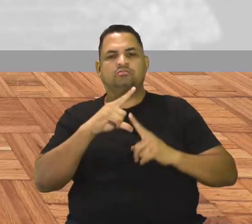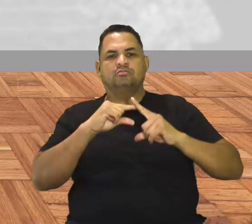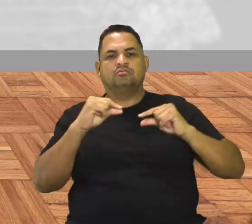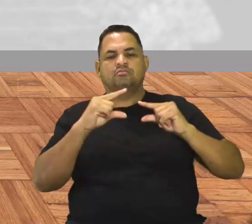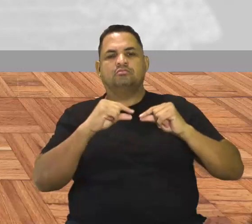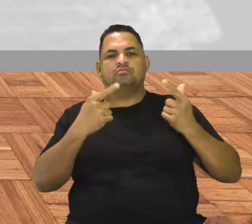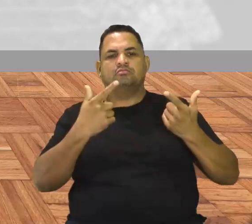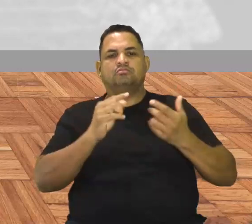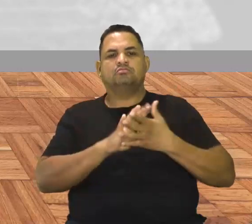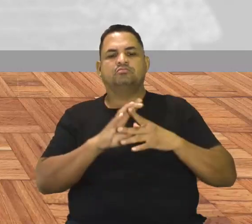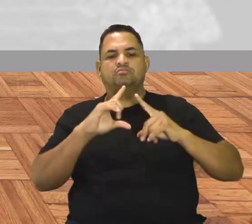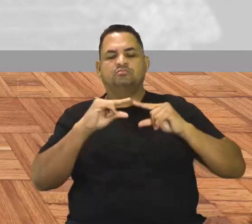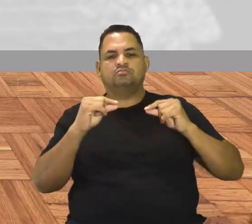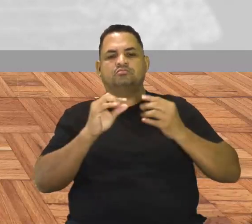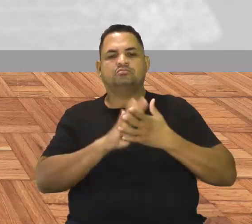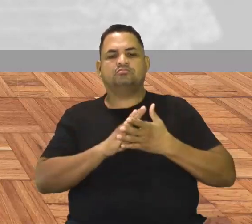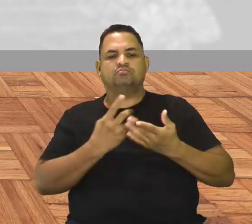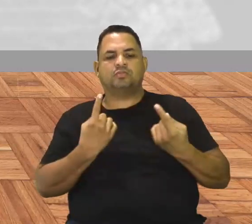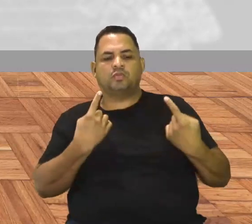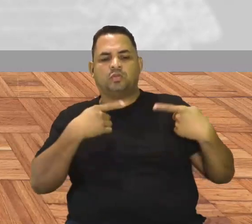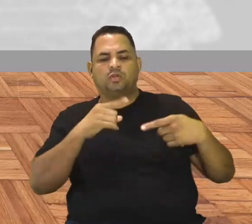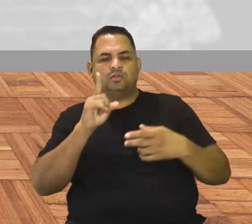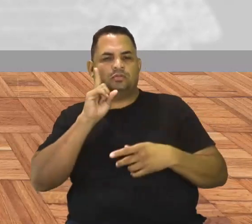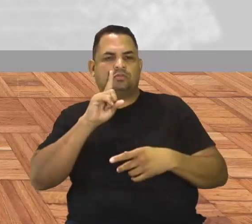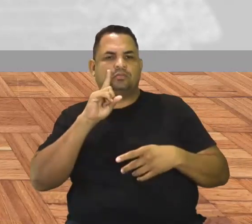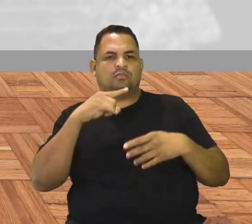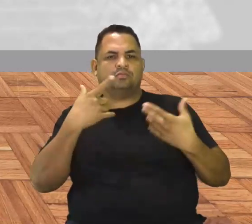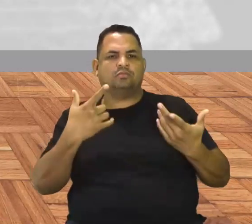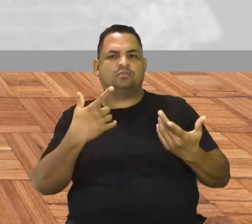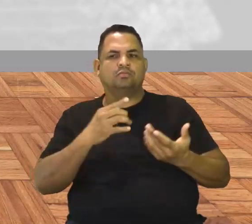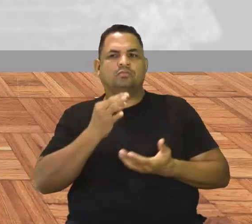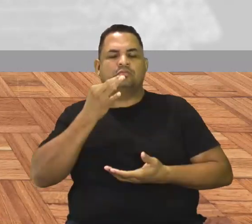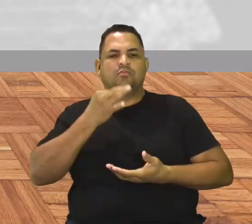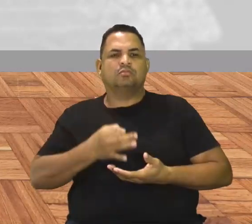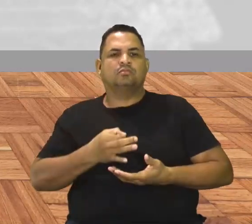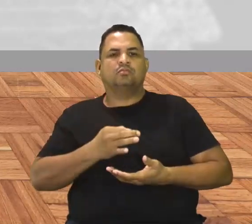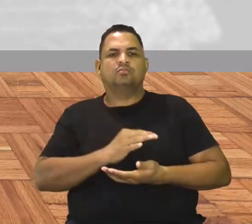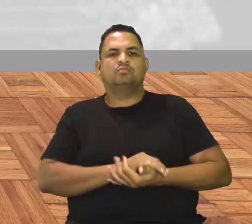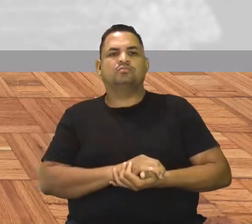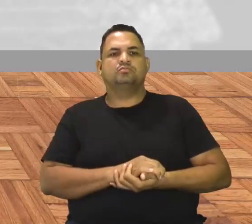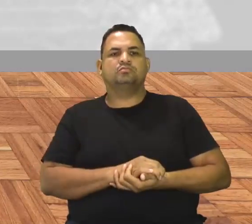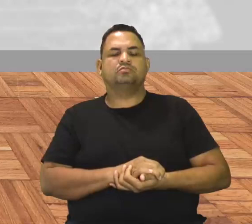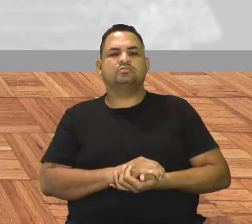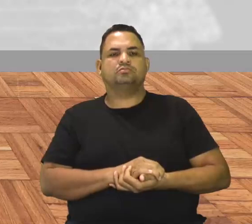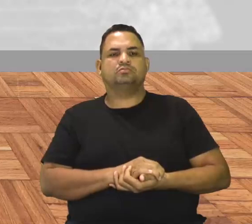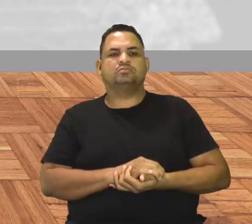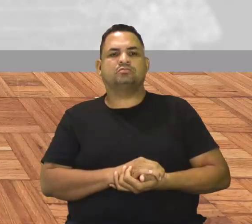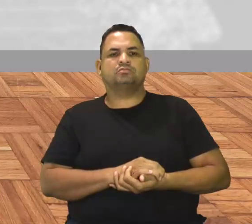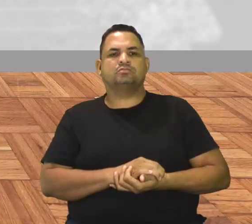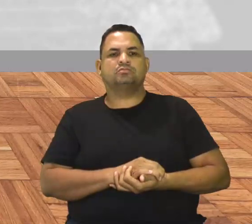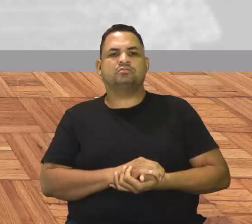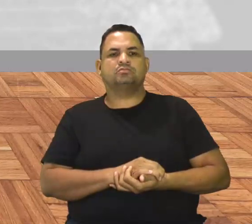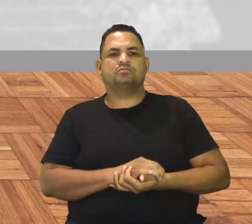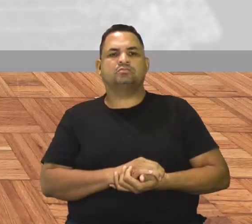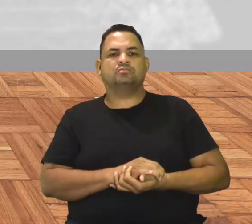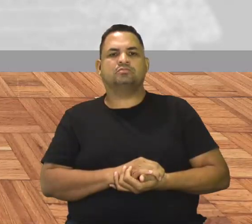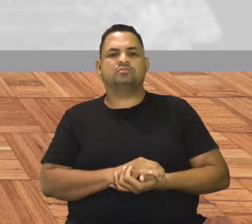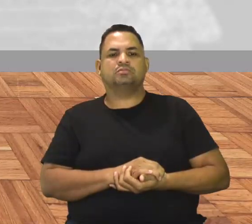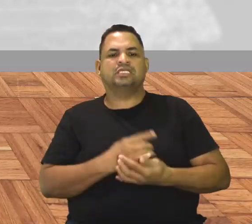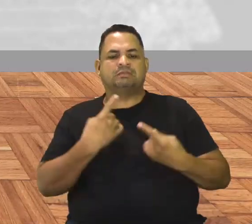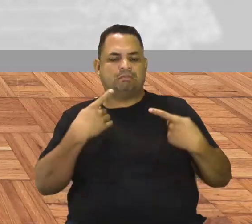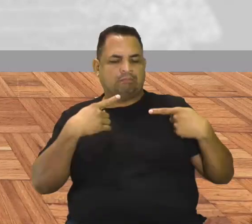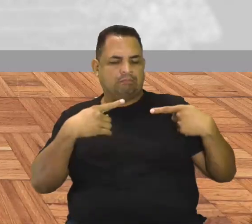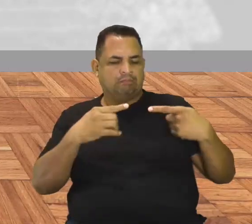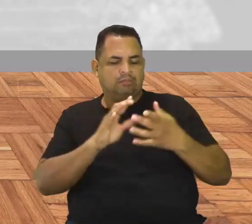nós tínhamos o Japão lutando contra os Estados Unidos, certo? Na Segunda Guerra Mundial. Então, essa briga